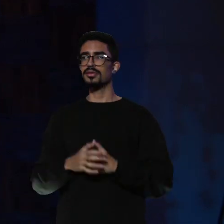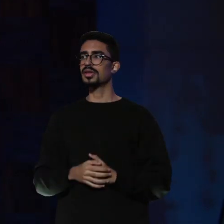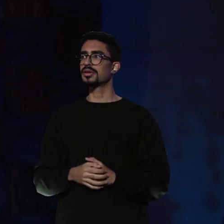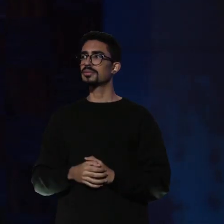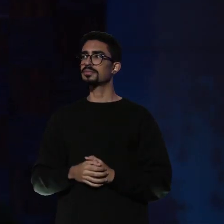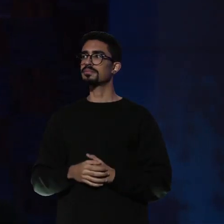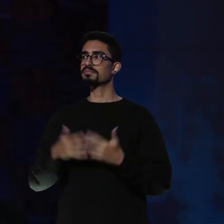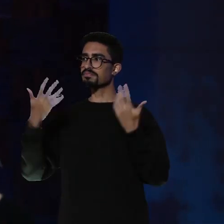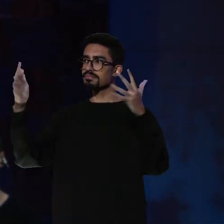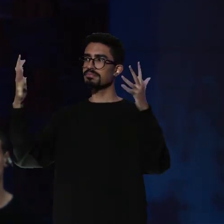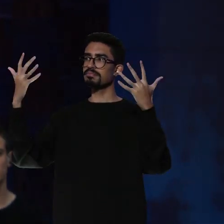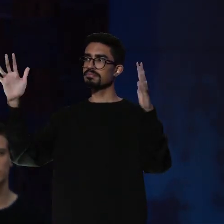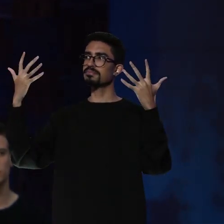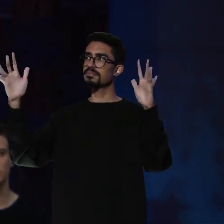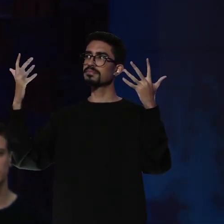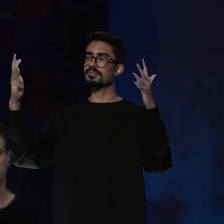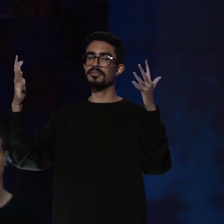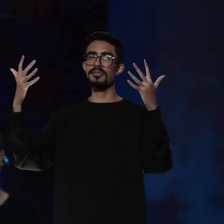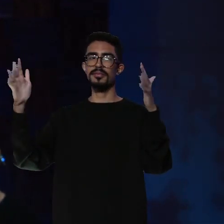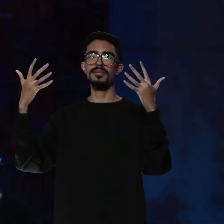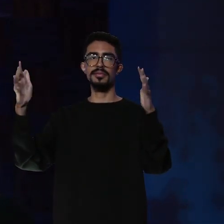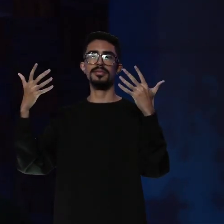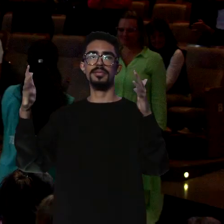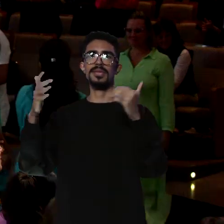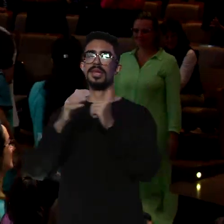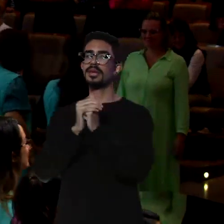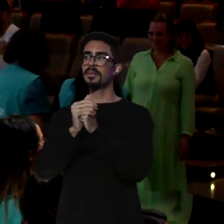gente. Em nome de Jesus.